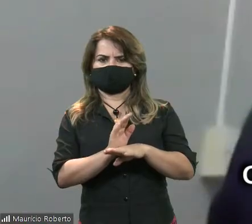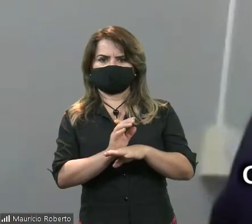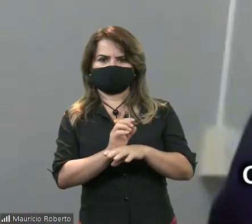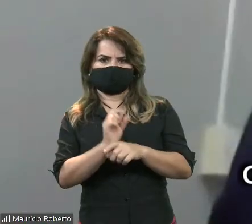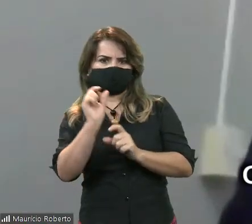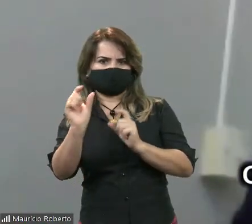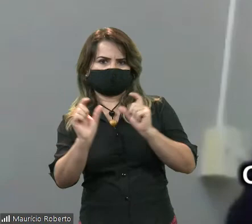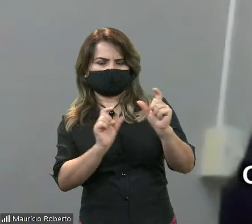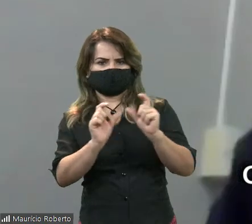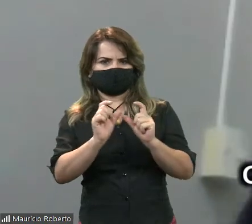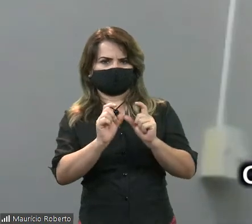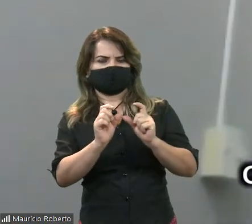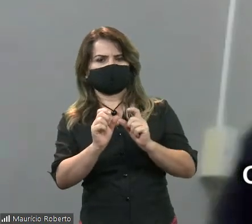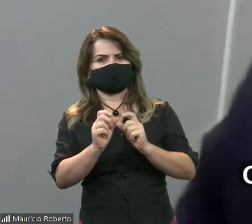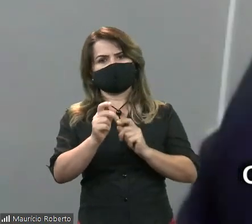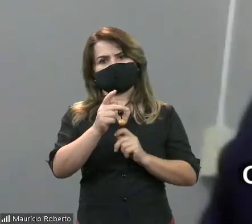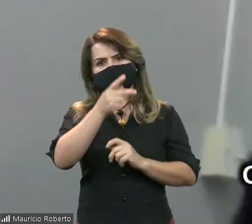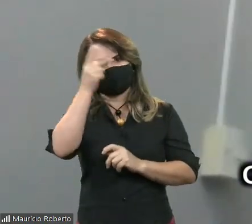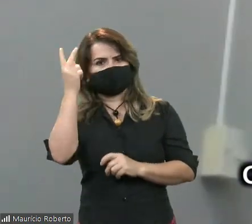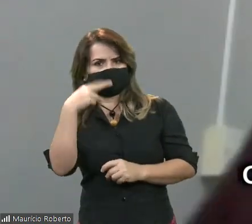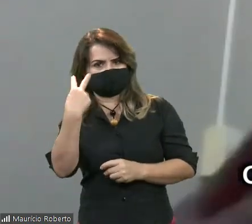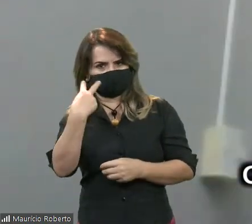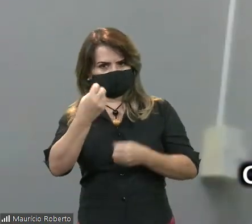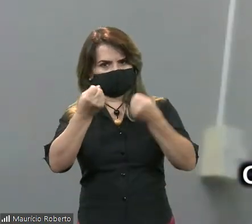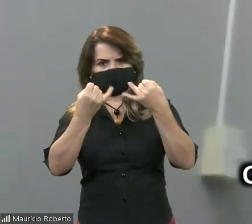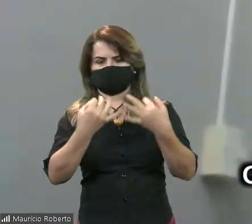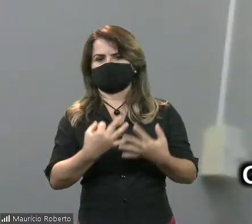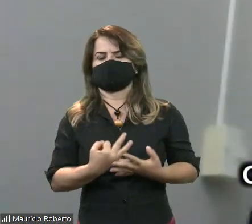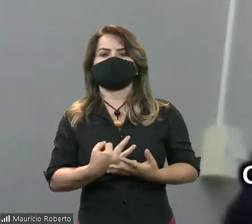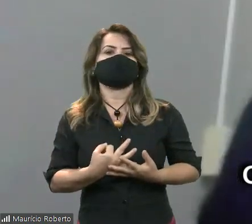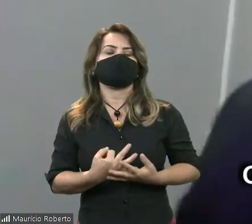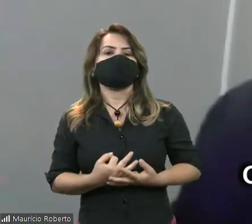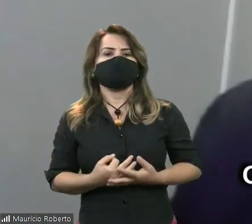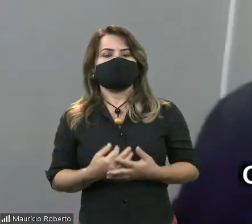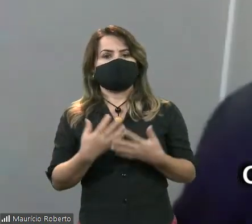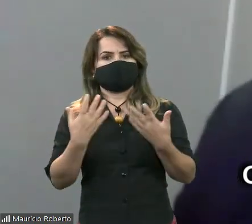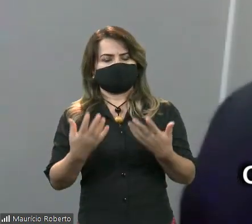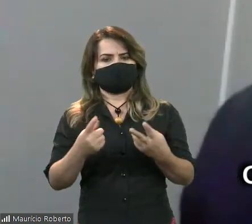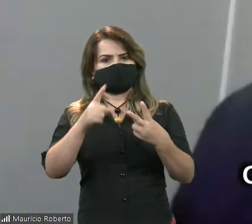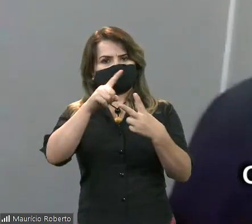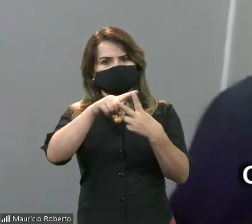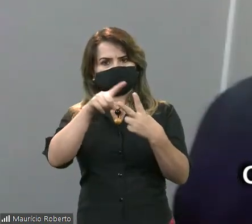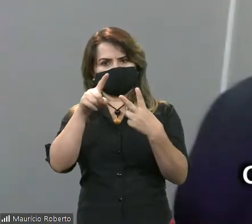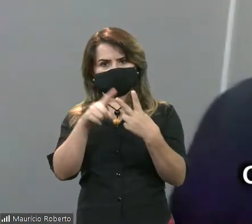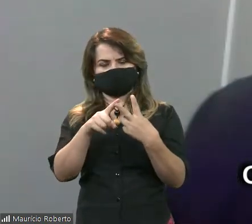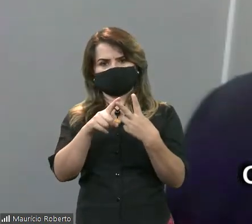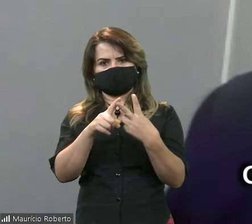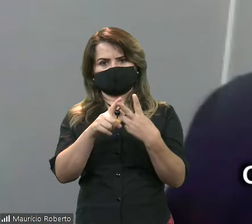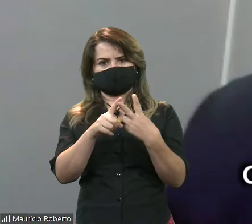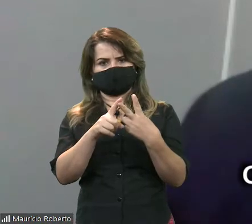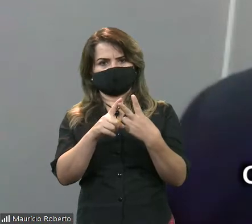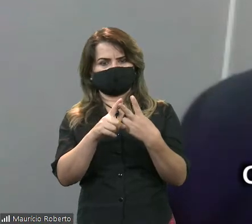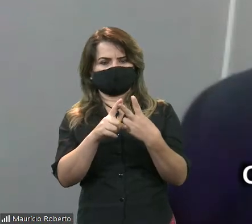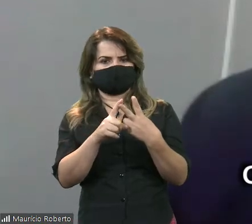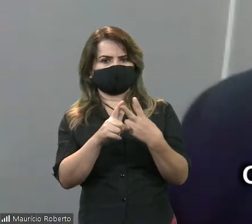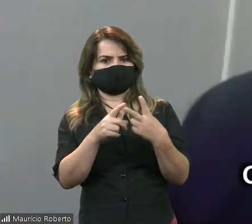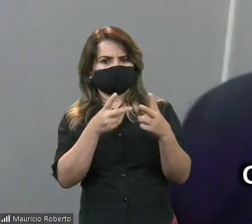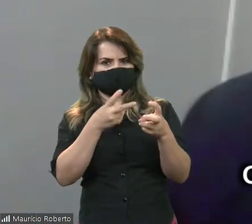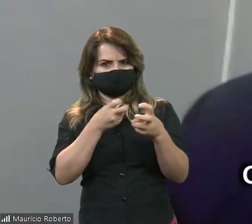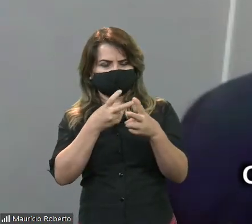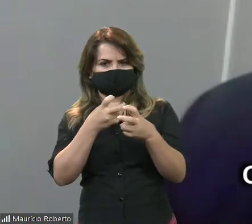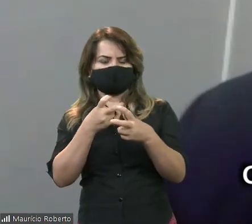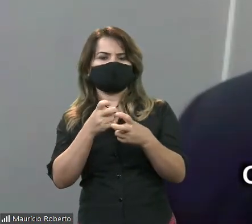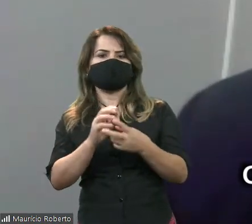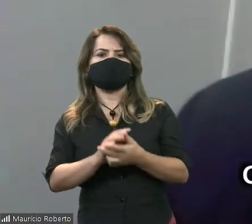dos colegas que antecederam, queria fazer duas observações, até para colocar para os